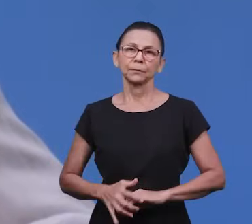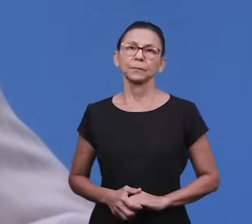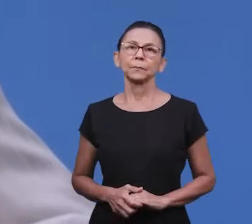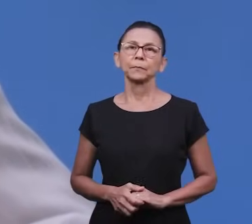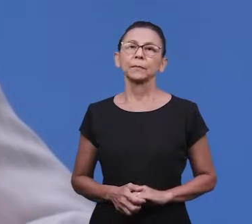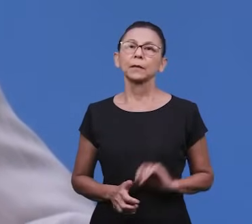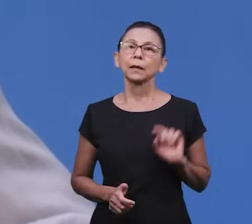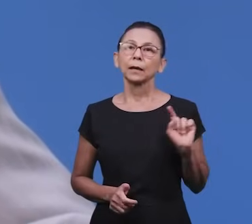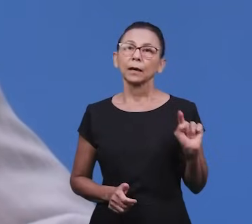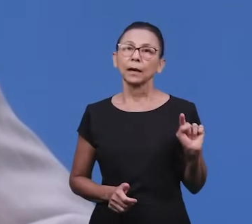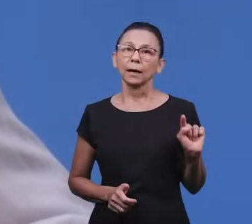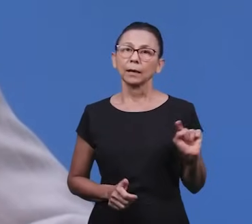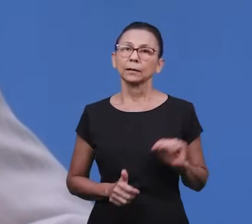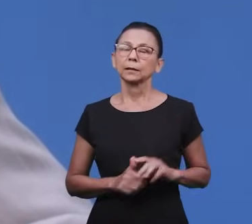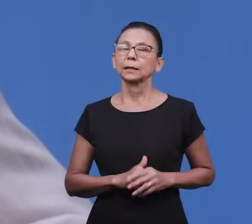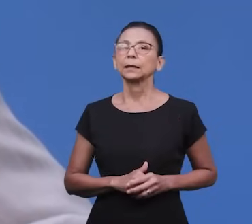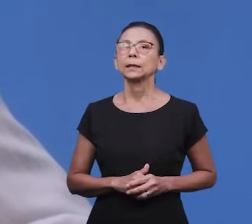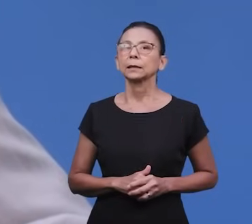capital. Ela